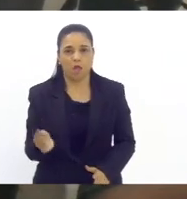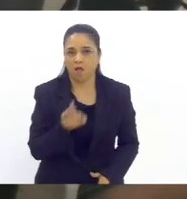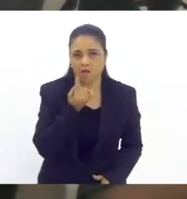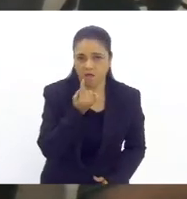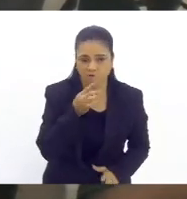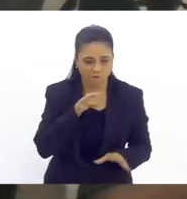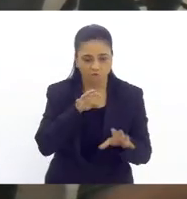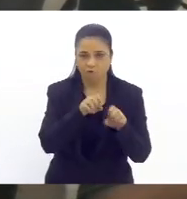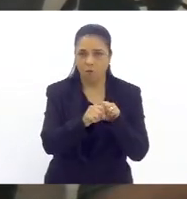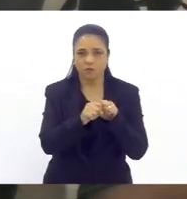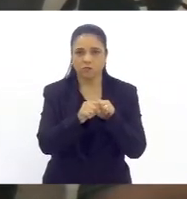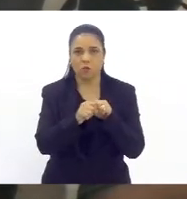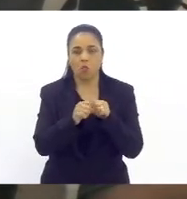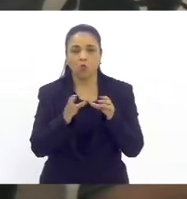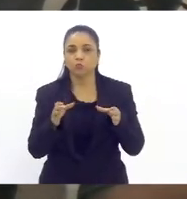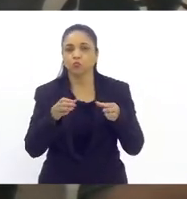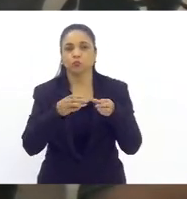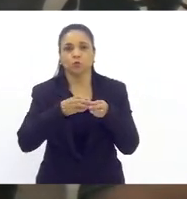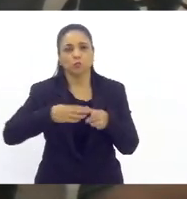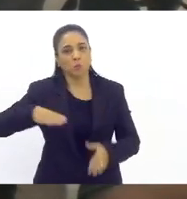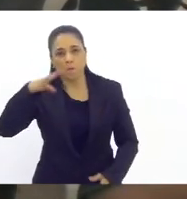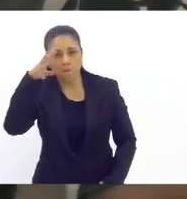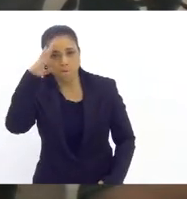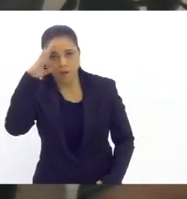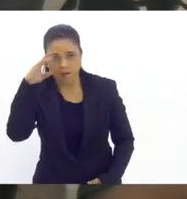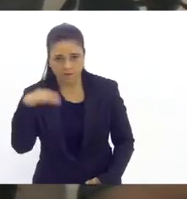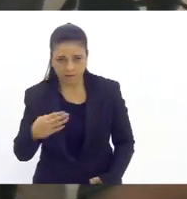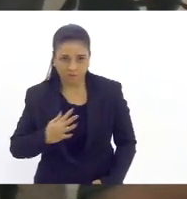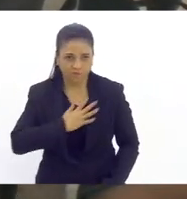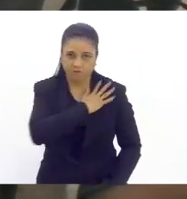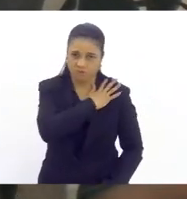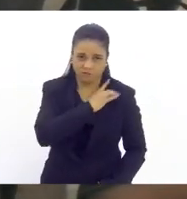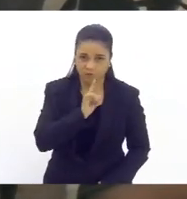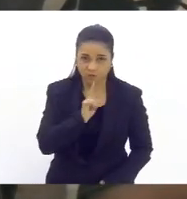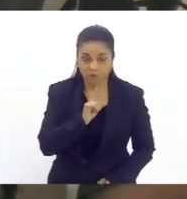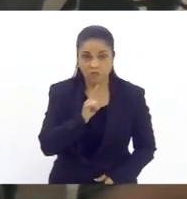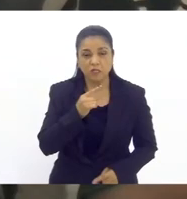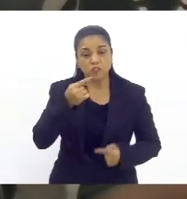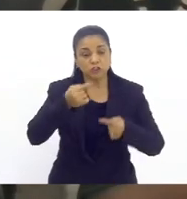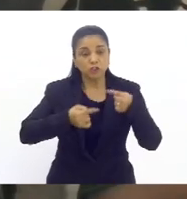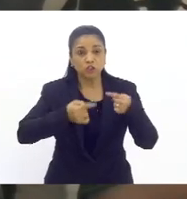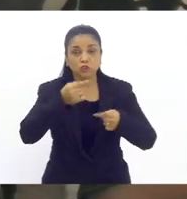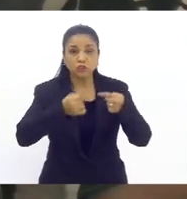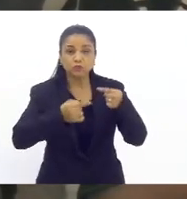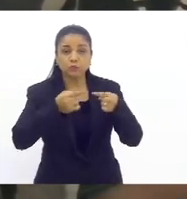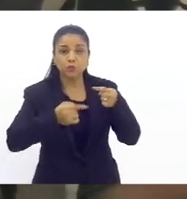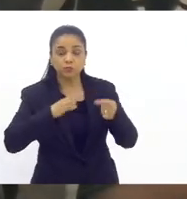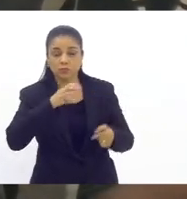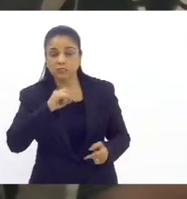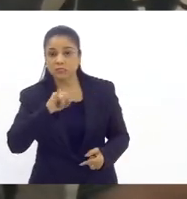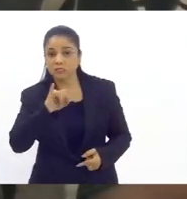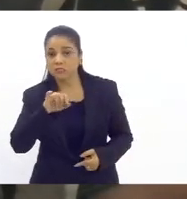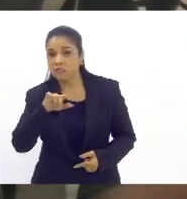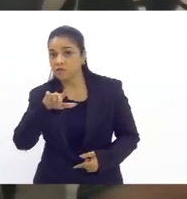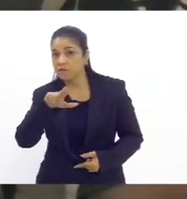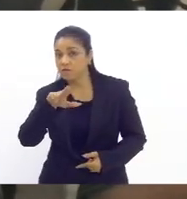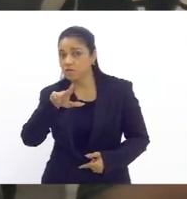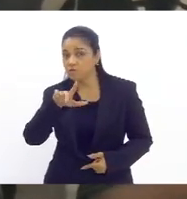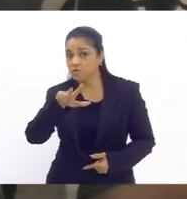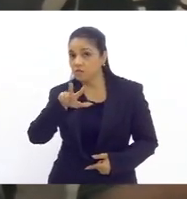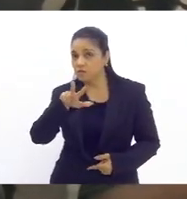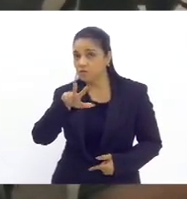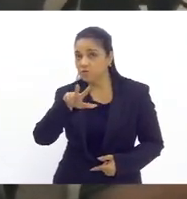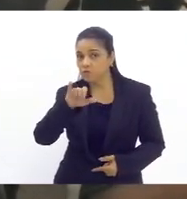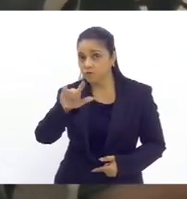dos Pratos oficiais Depende de uma questão de uma disputa civilizatória na nossa sociedade enquanto você tem uma autorização